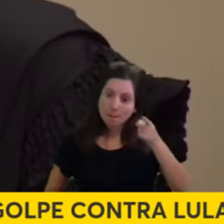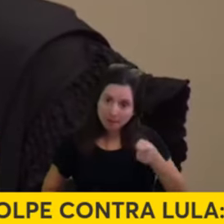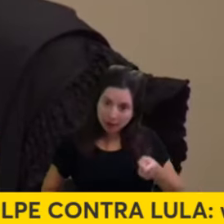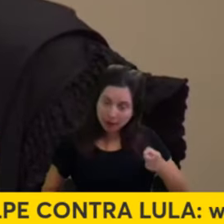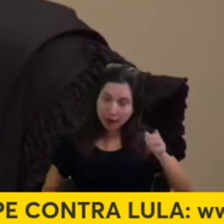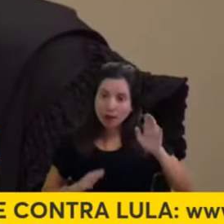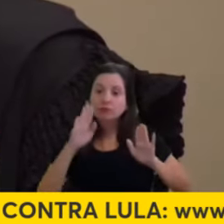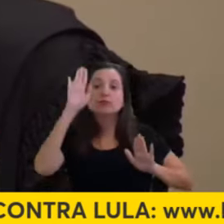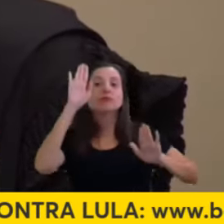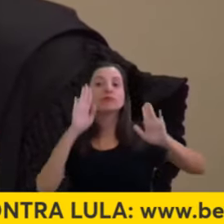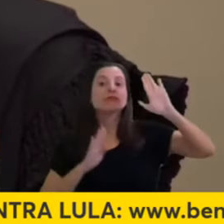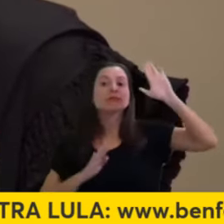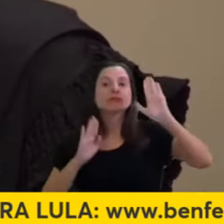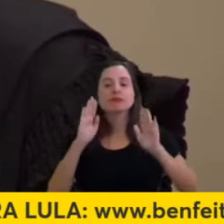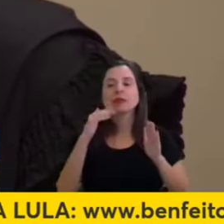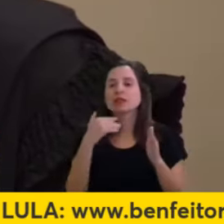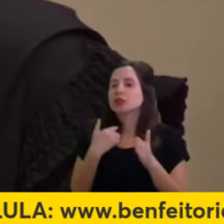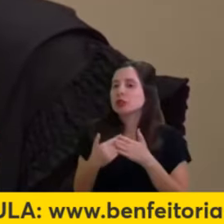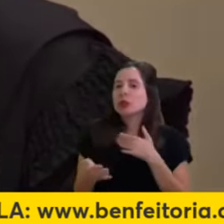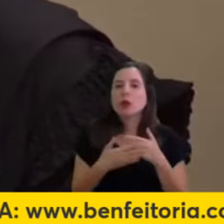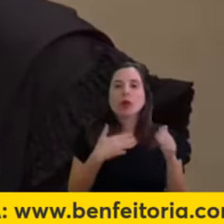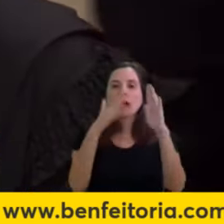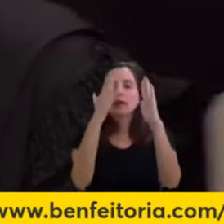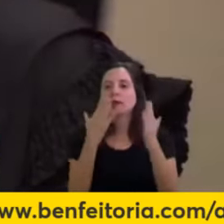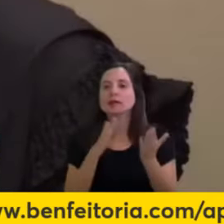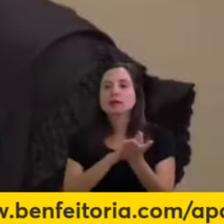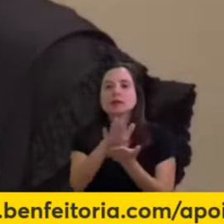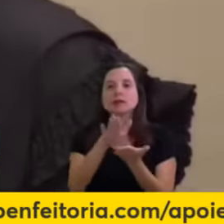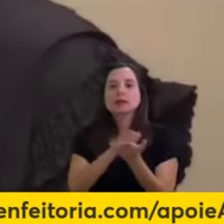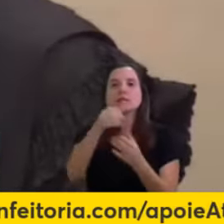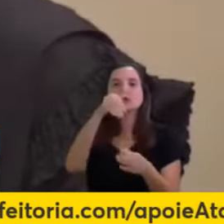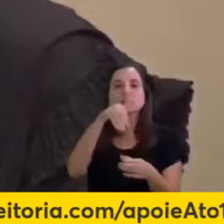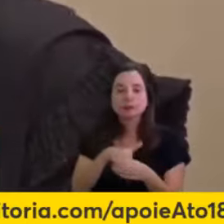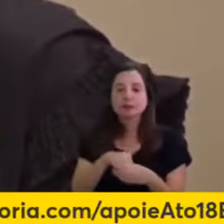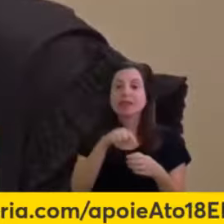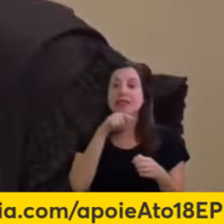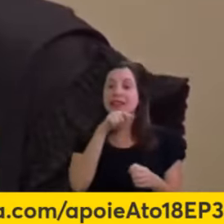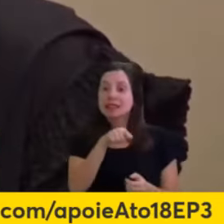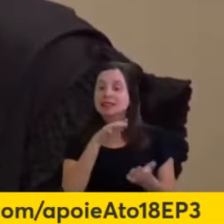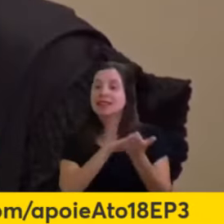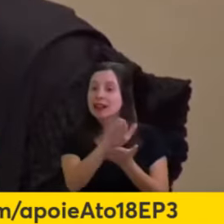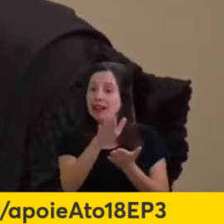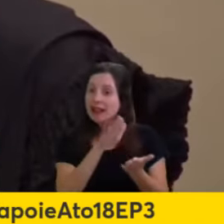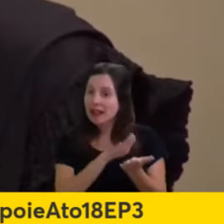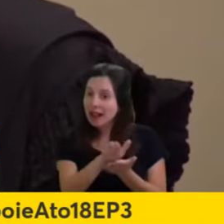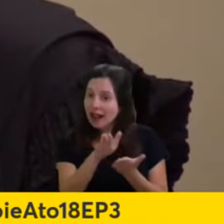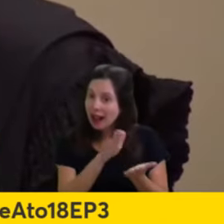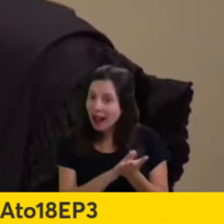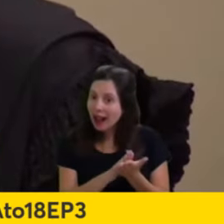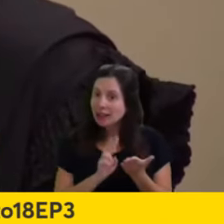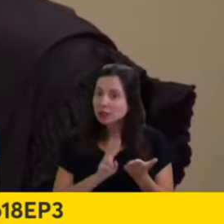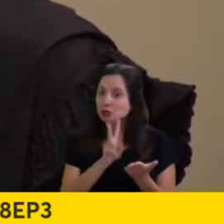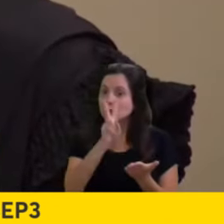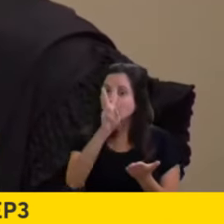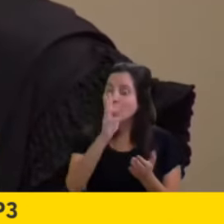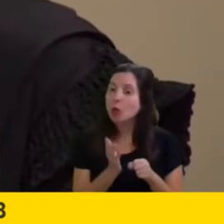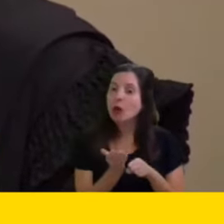poder poder realizar qualquer despesa na campanha eleitoral esse que teria gasto grande parte dos valores na pré-candidatura